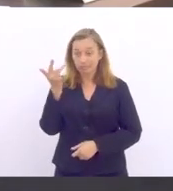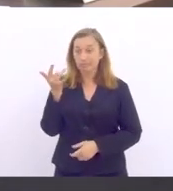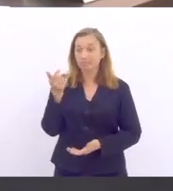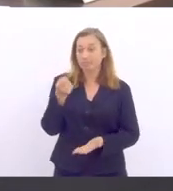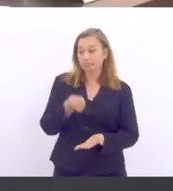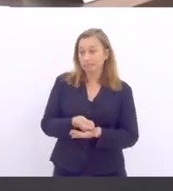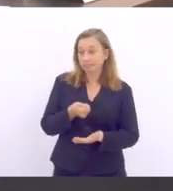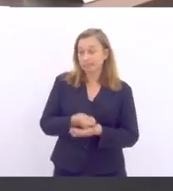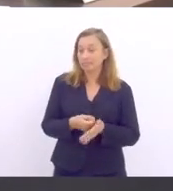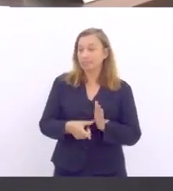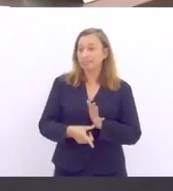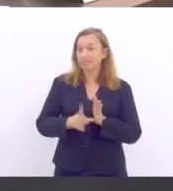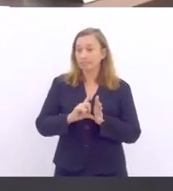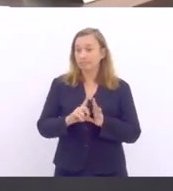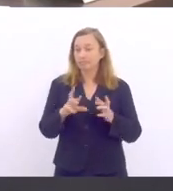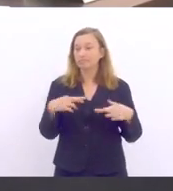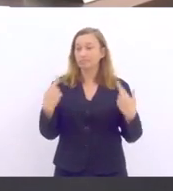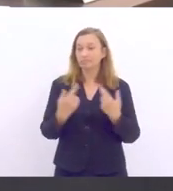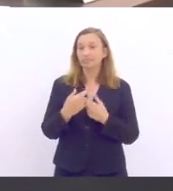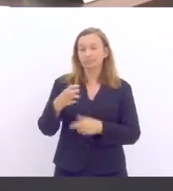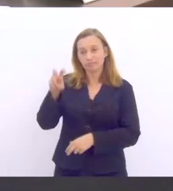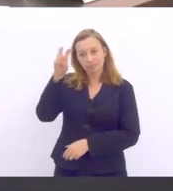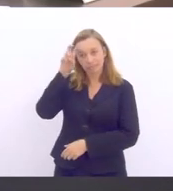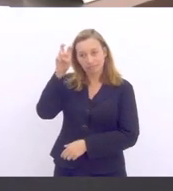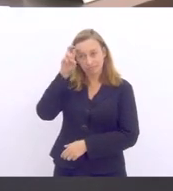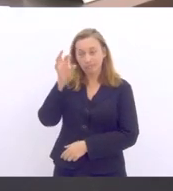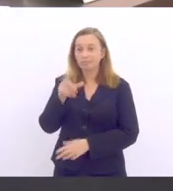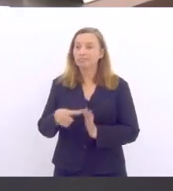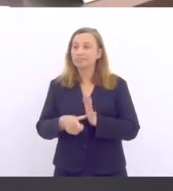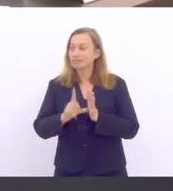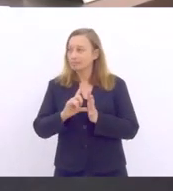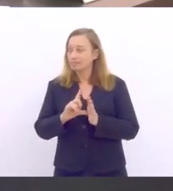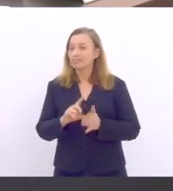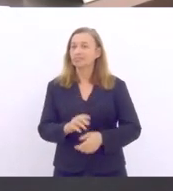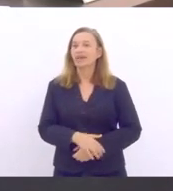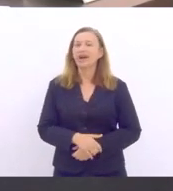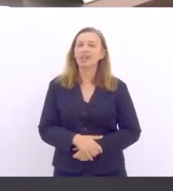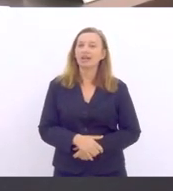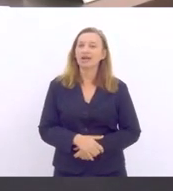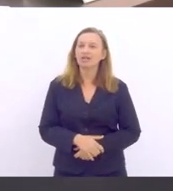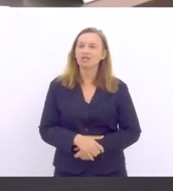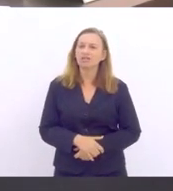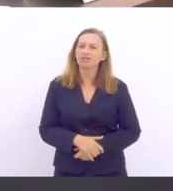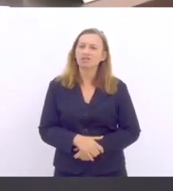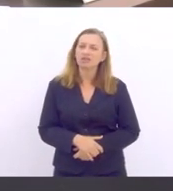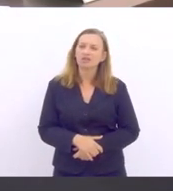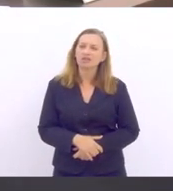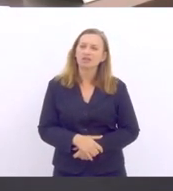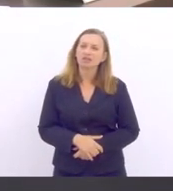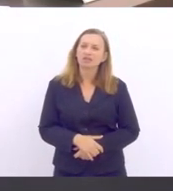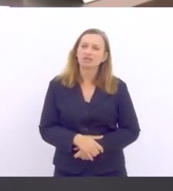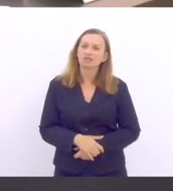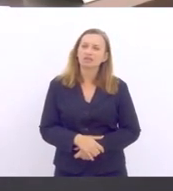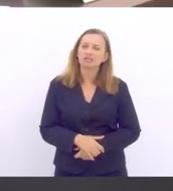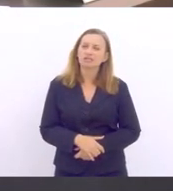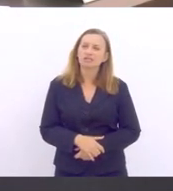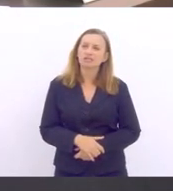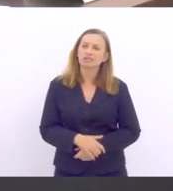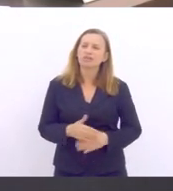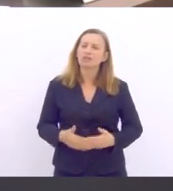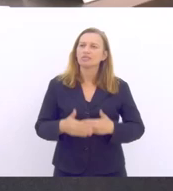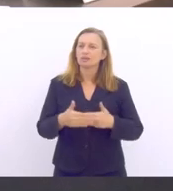obrigatoriamente antes da sessão de quinta-feira. Mas antes de eu falar muito curto o que vai ser o próximo